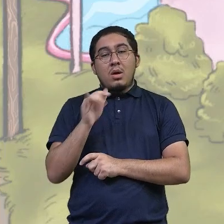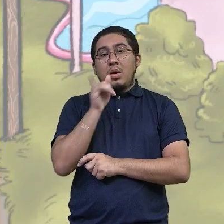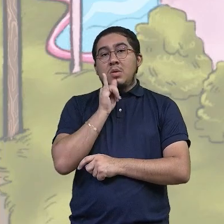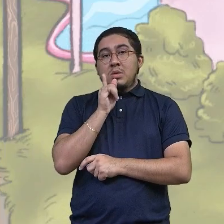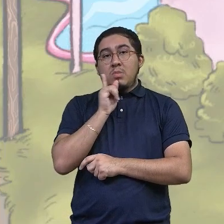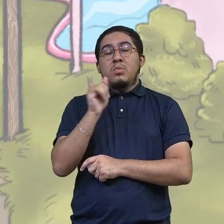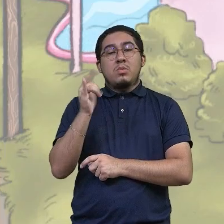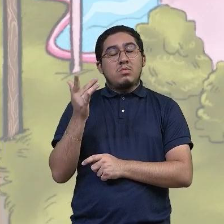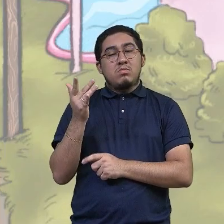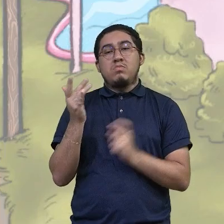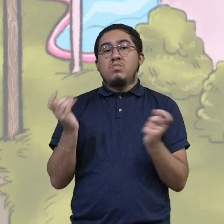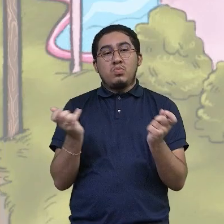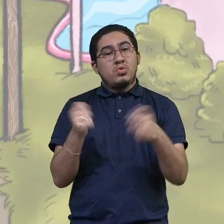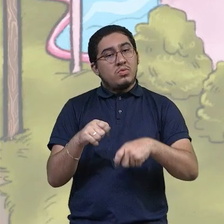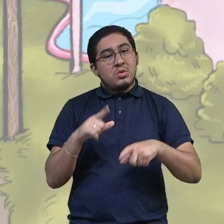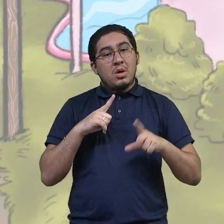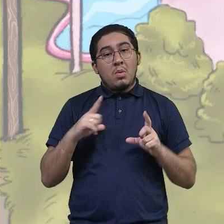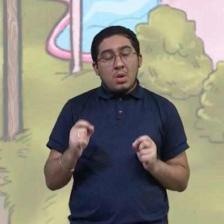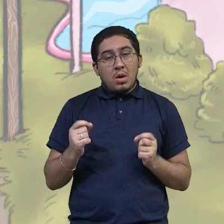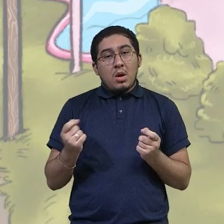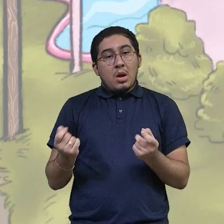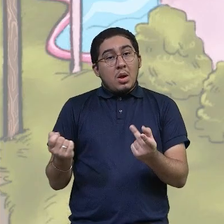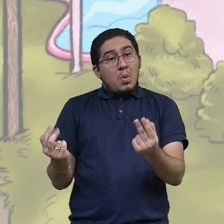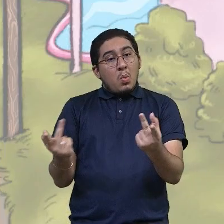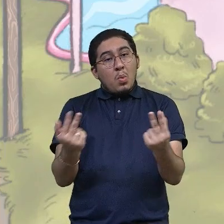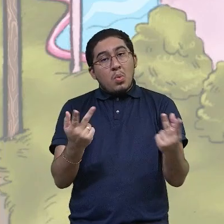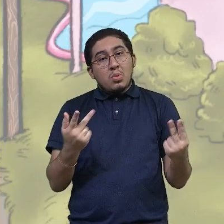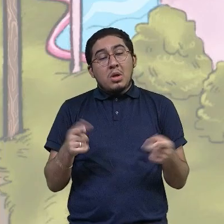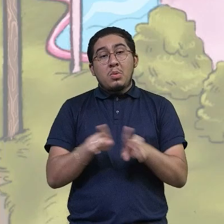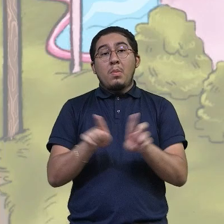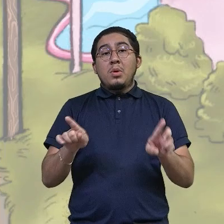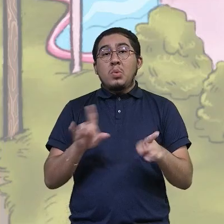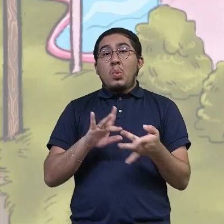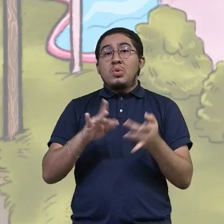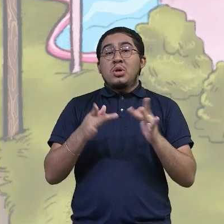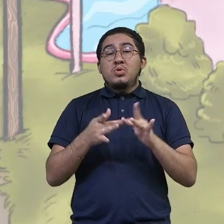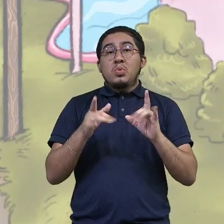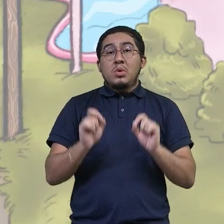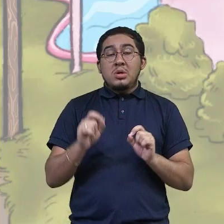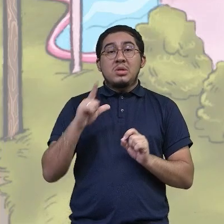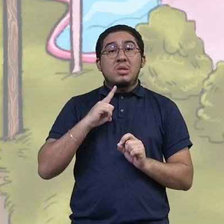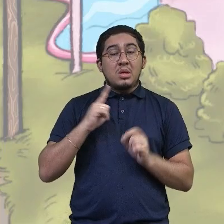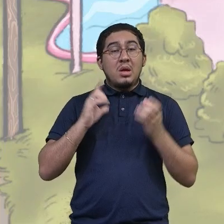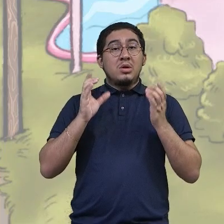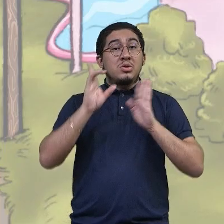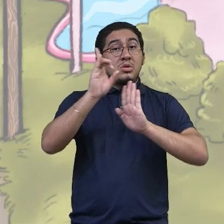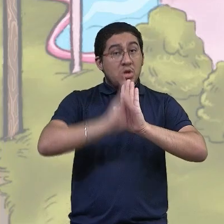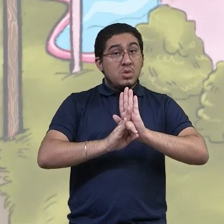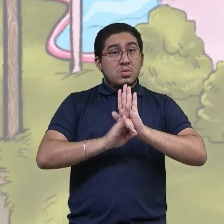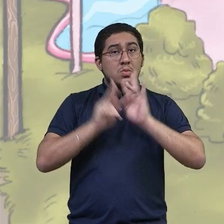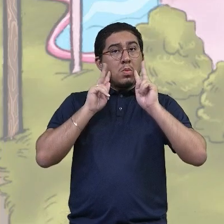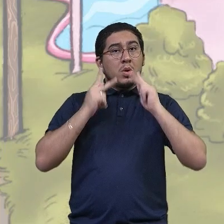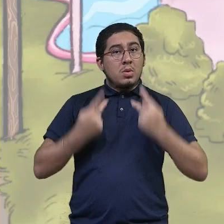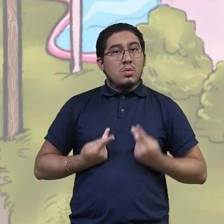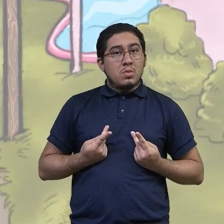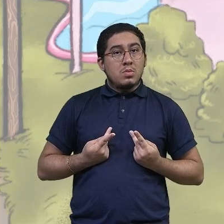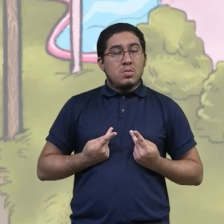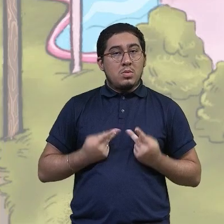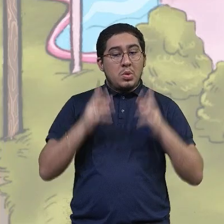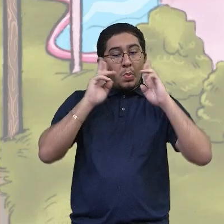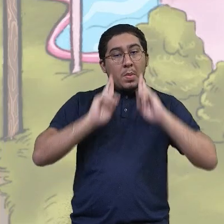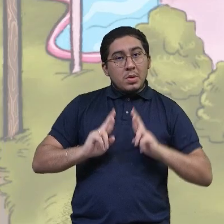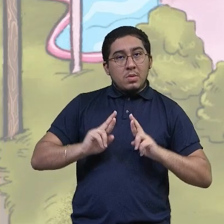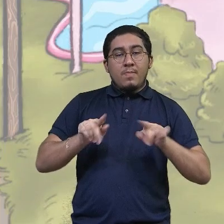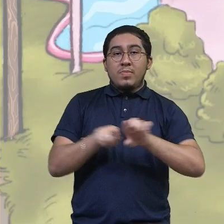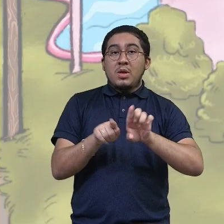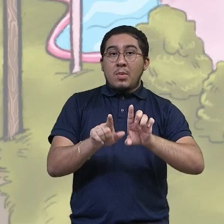pelo menos em condições de igualdade, no sentido de ter dignidade humana. E é nessa questão que entra, então, a